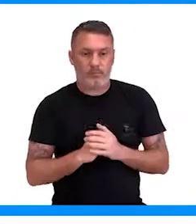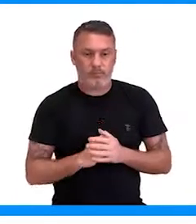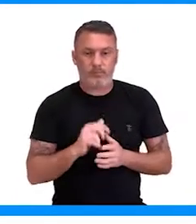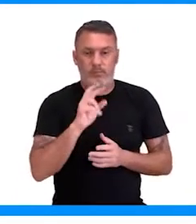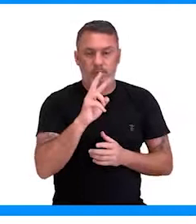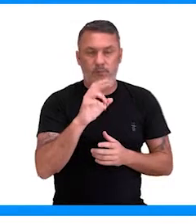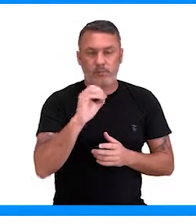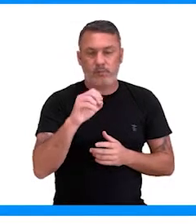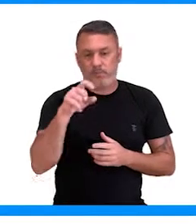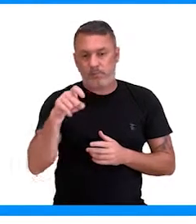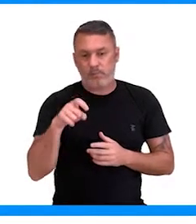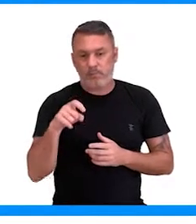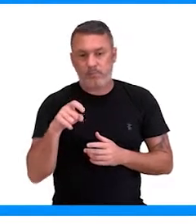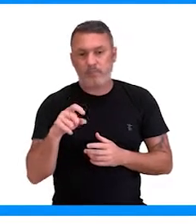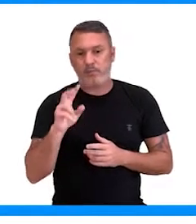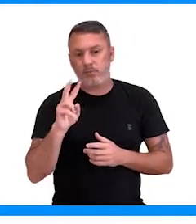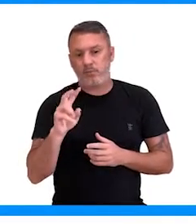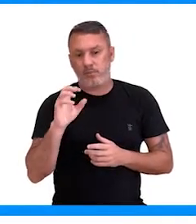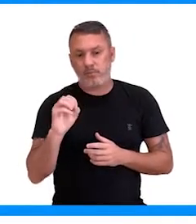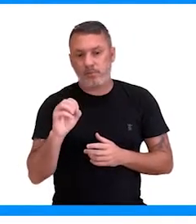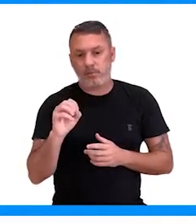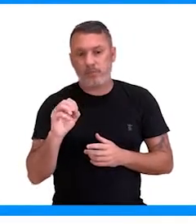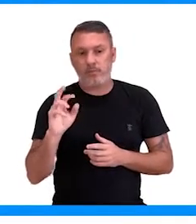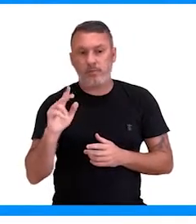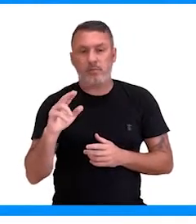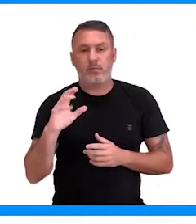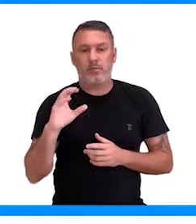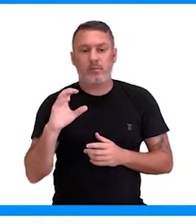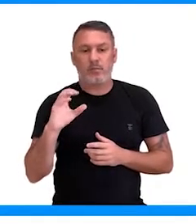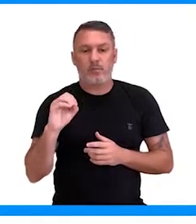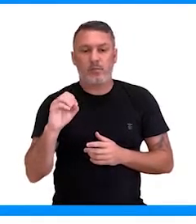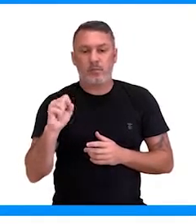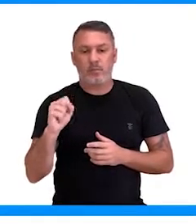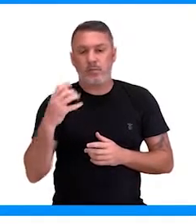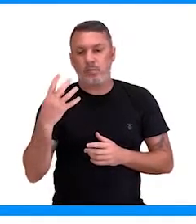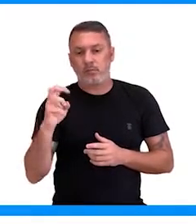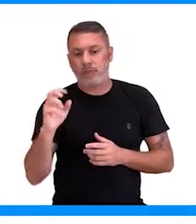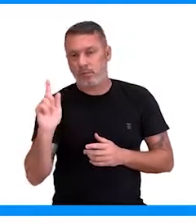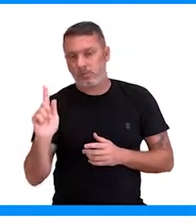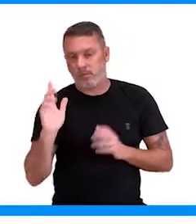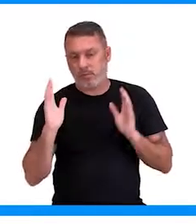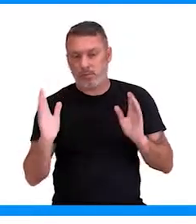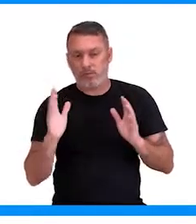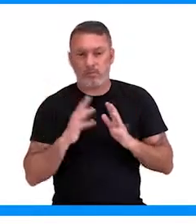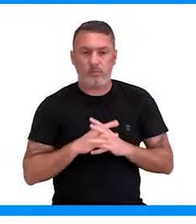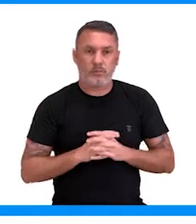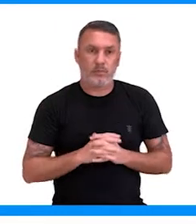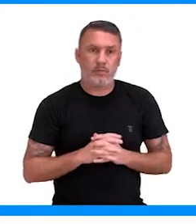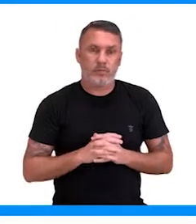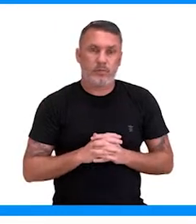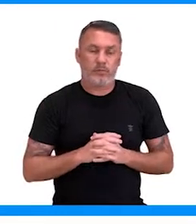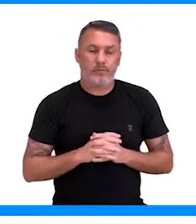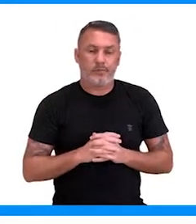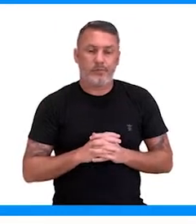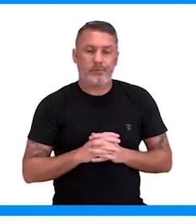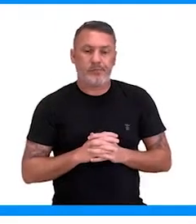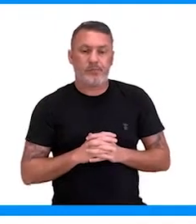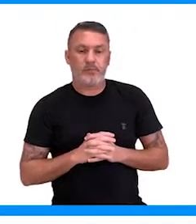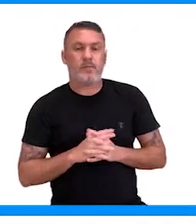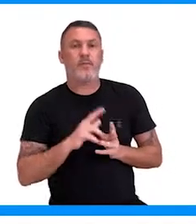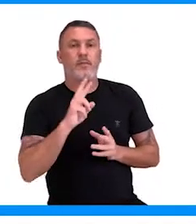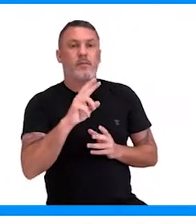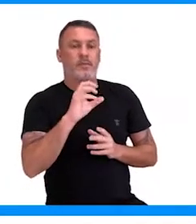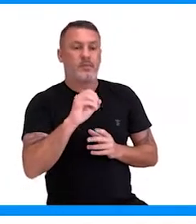cosseno. V0x é V0 vezes cosseno do ângulo de 45 graus.